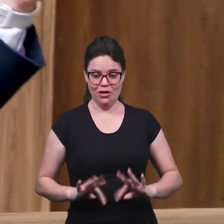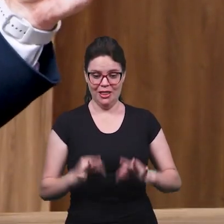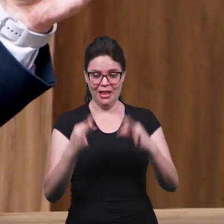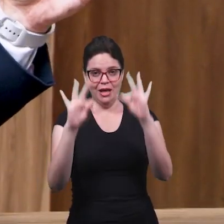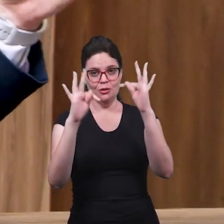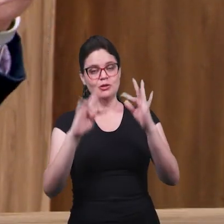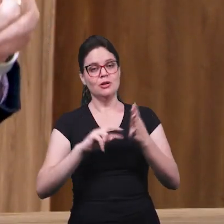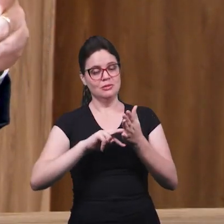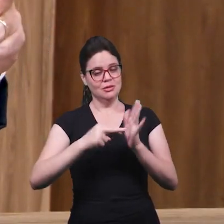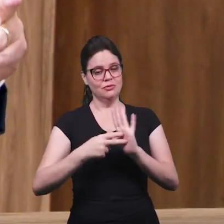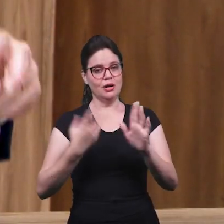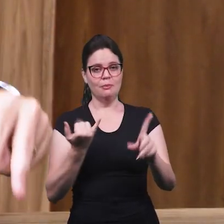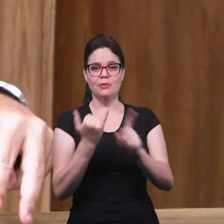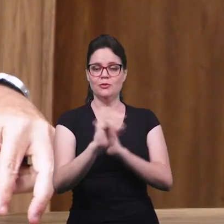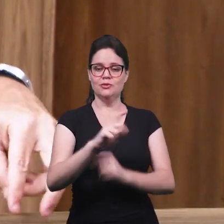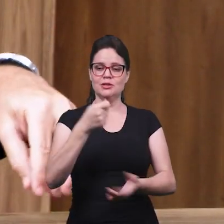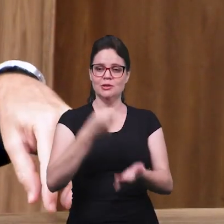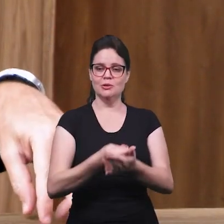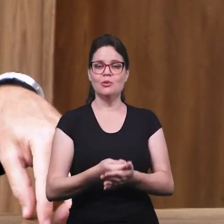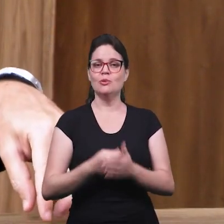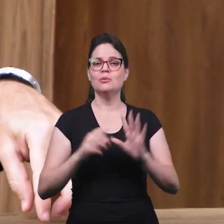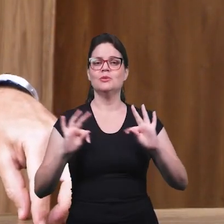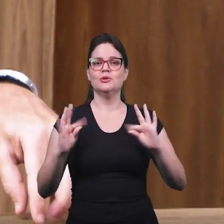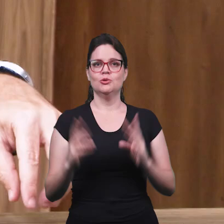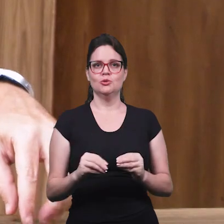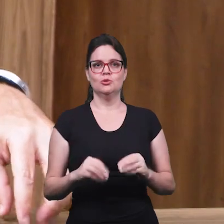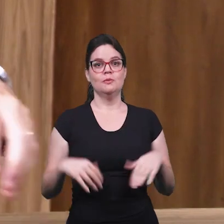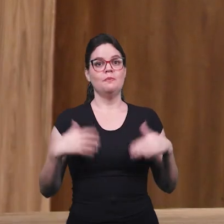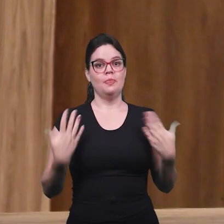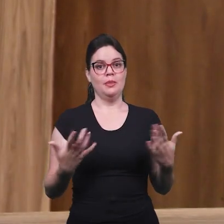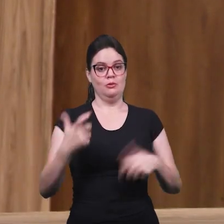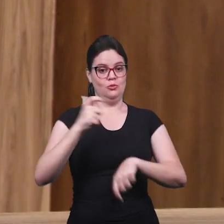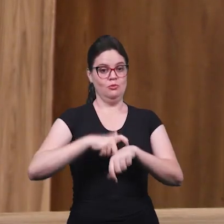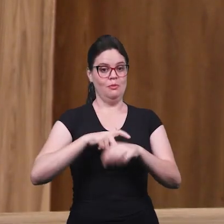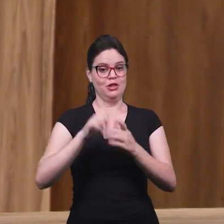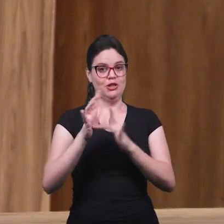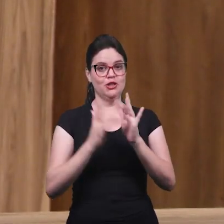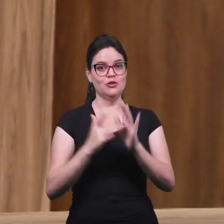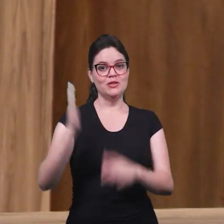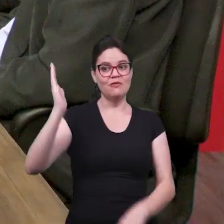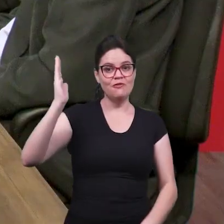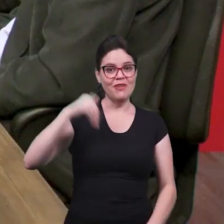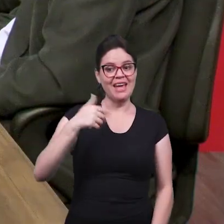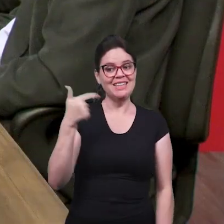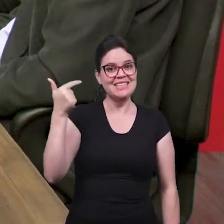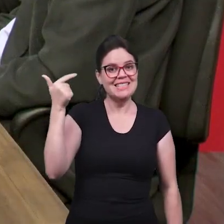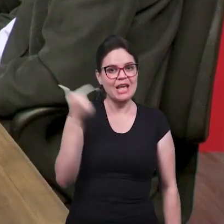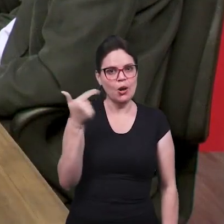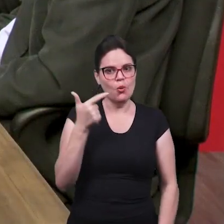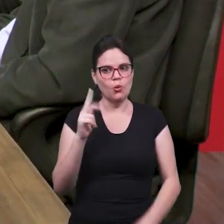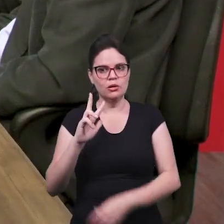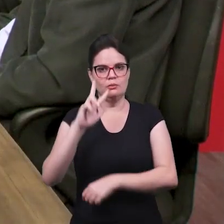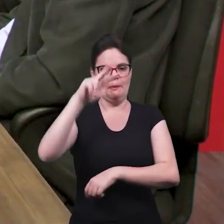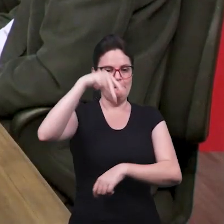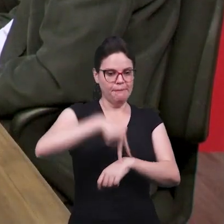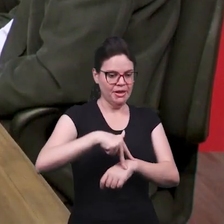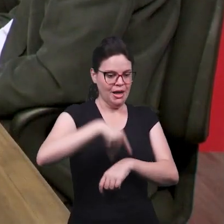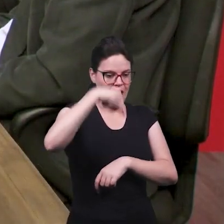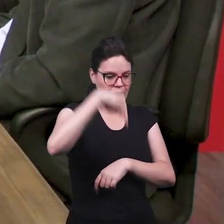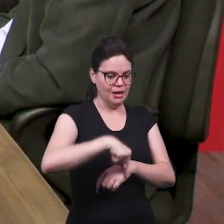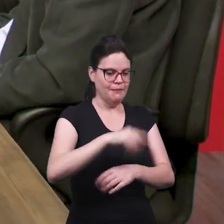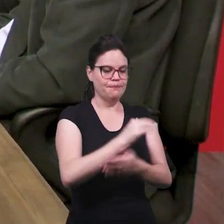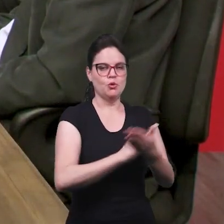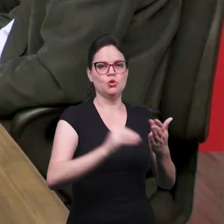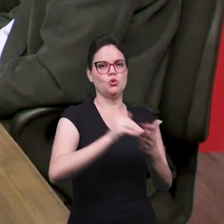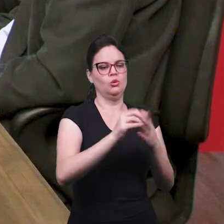no caso da segunda vinda, todo olho verá e todo joelho se dobrará. E há outro aspecto